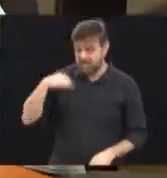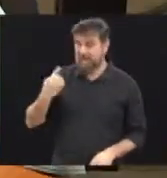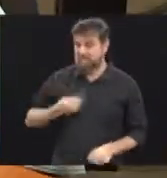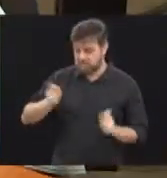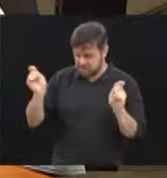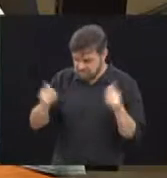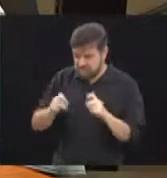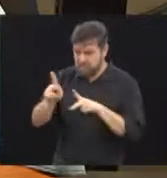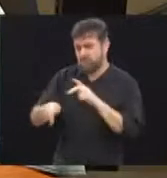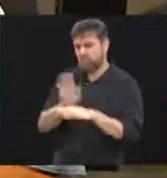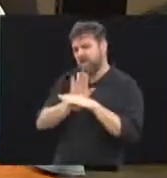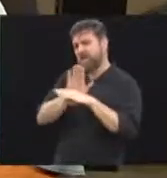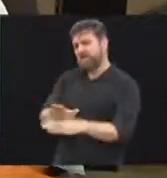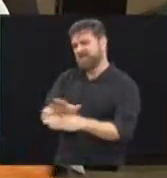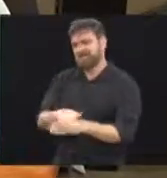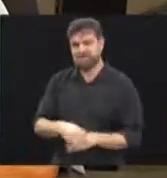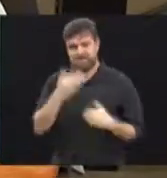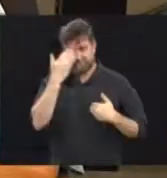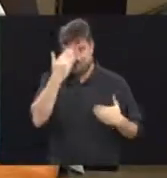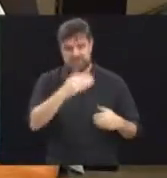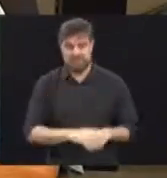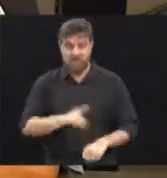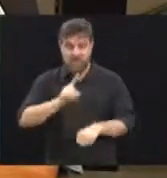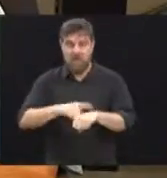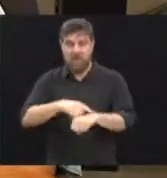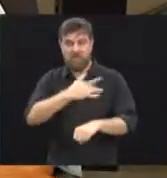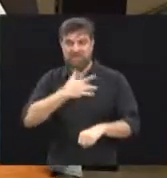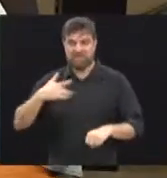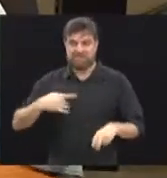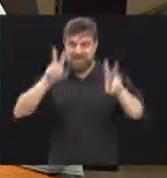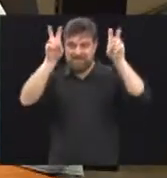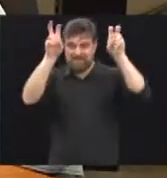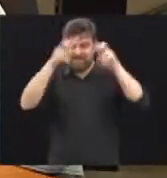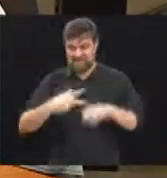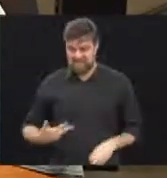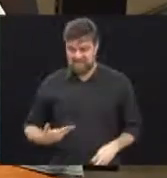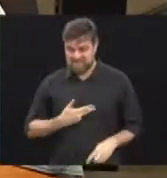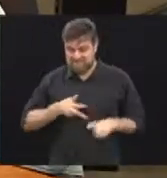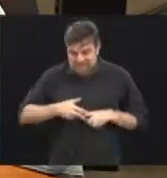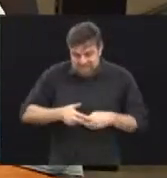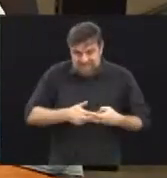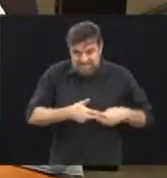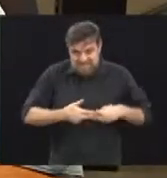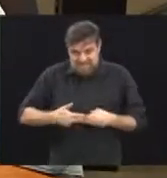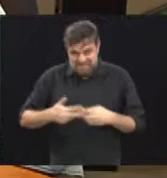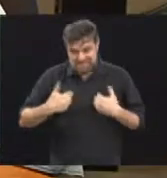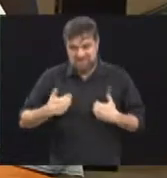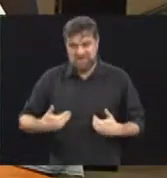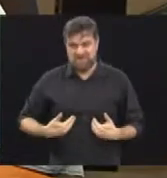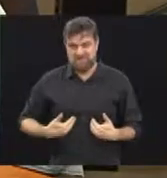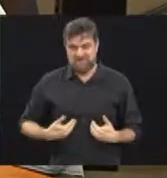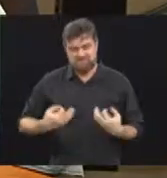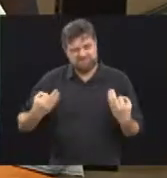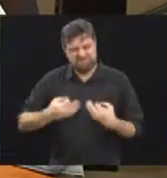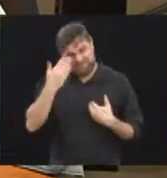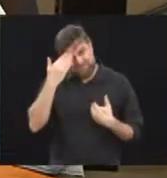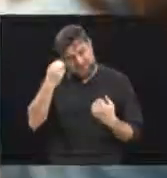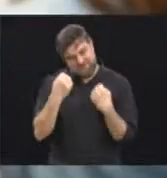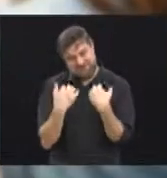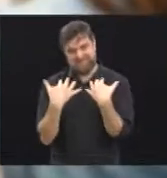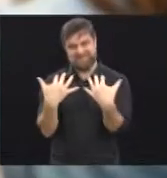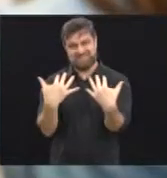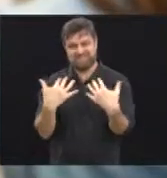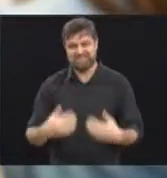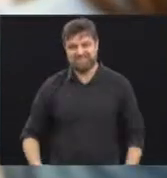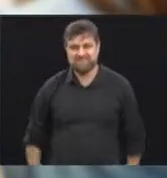ajudá-la. Muito obrigada, viu? Obrigado. Esse foi o Momento Saúde sobre cirurgia plástica reparadora. Obrigada por ter ficado com a gente.